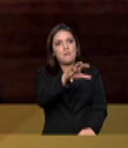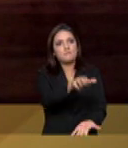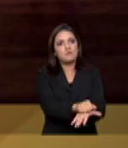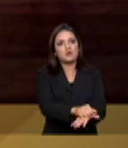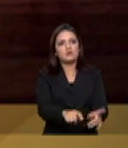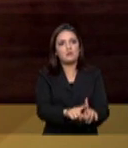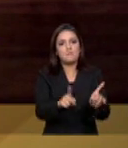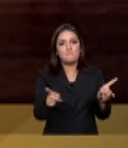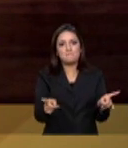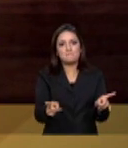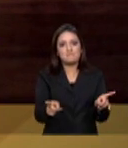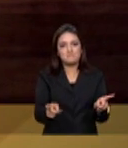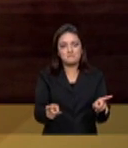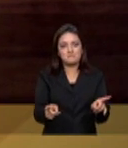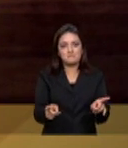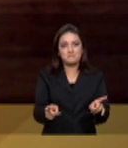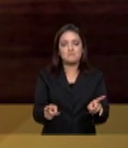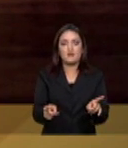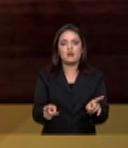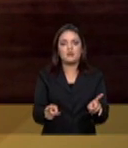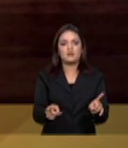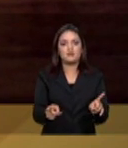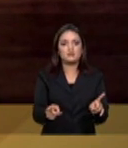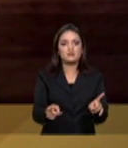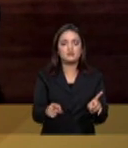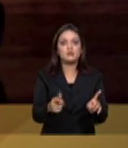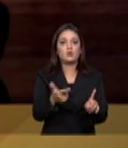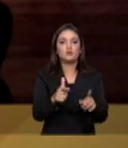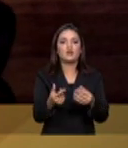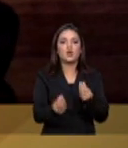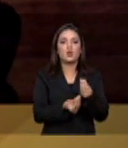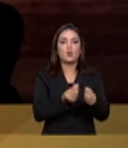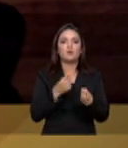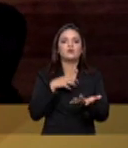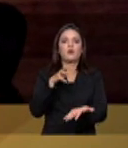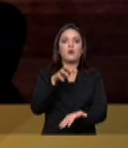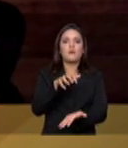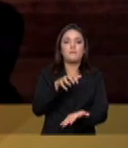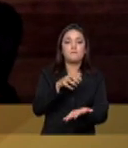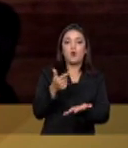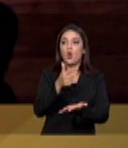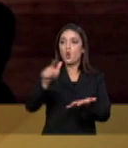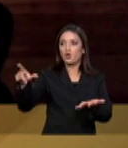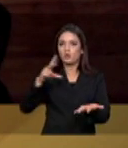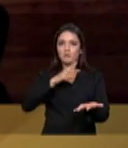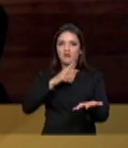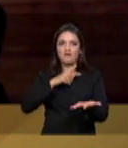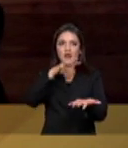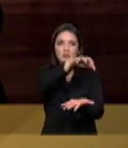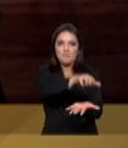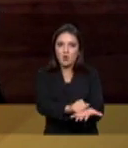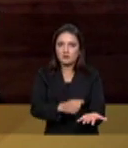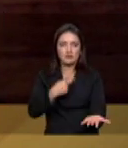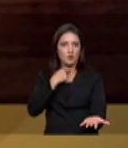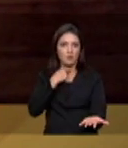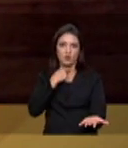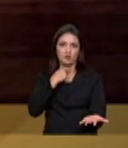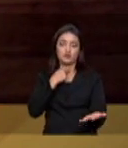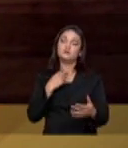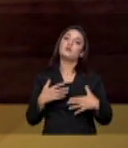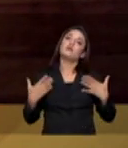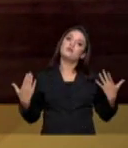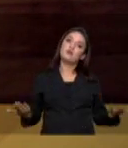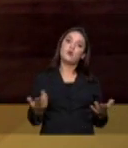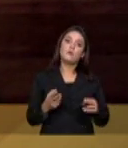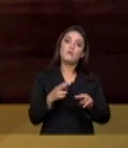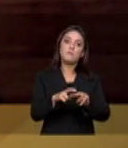constitue dom de não ser possível distância de posse ou propriedade privada da terra vendido por